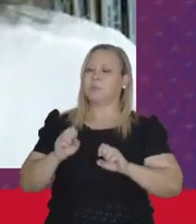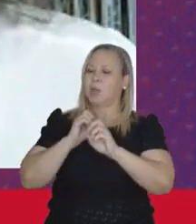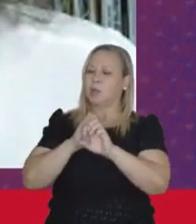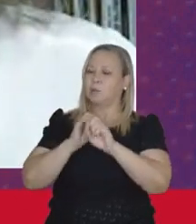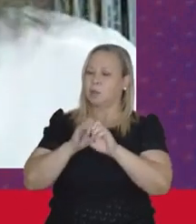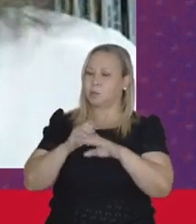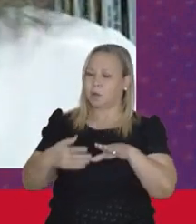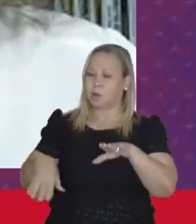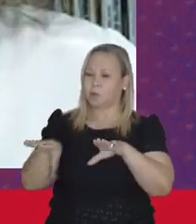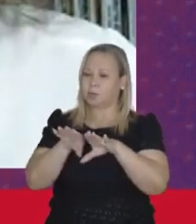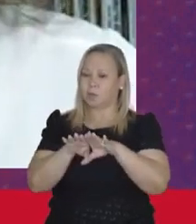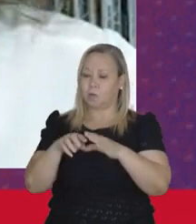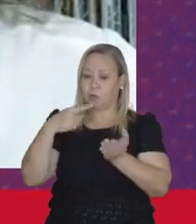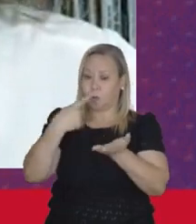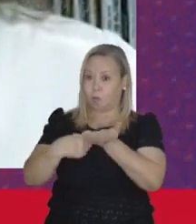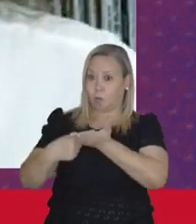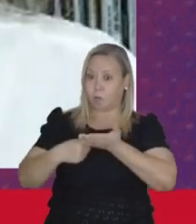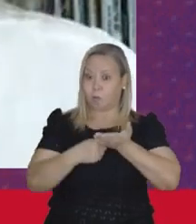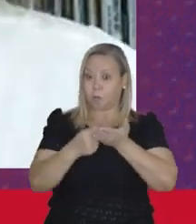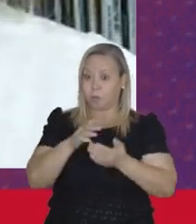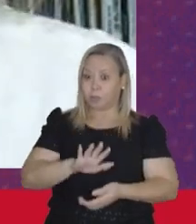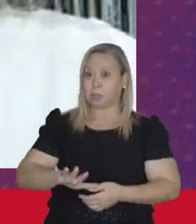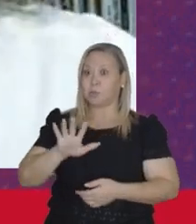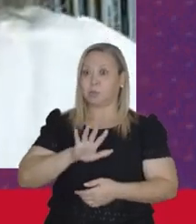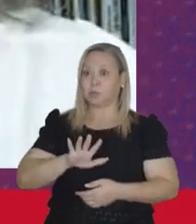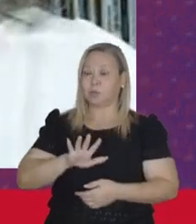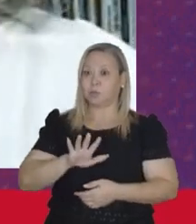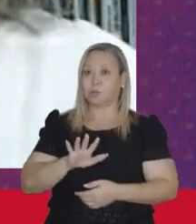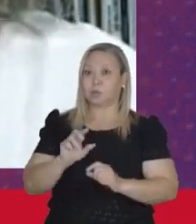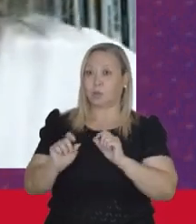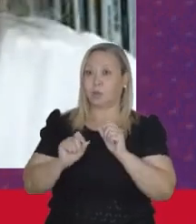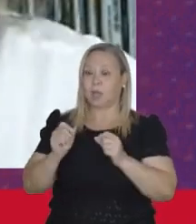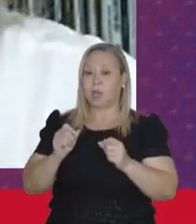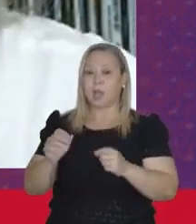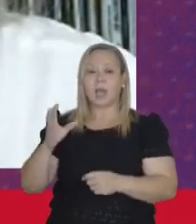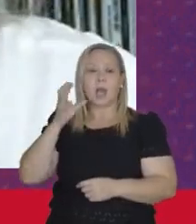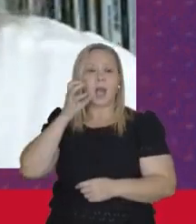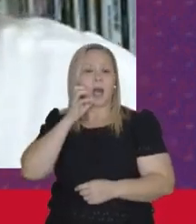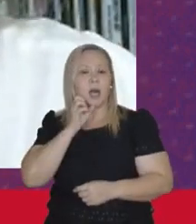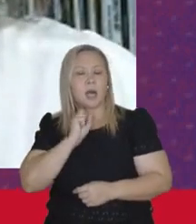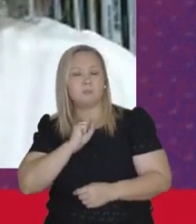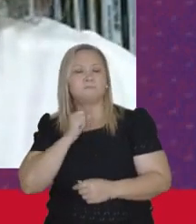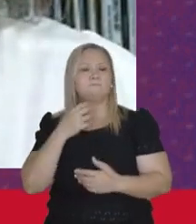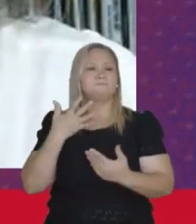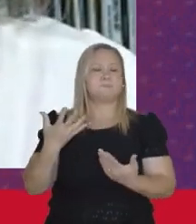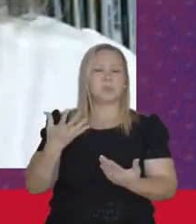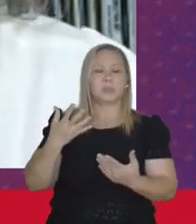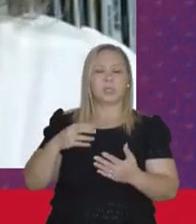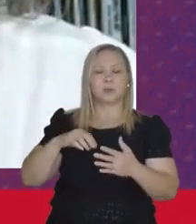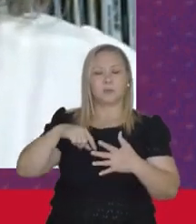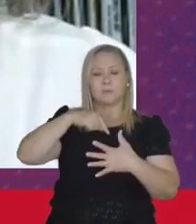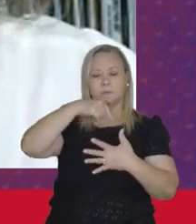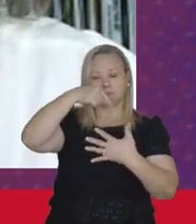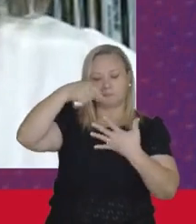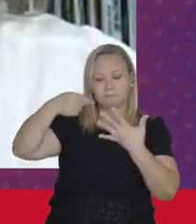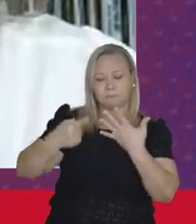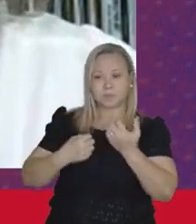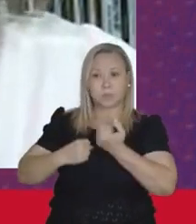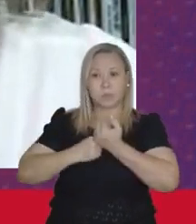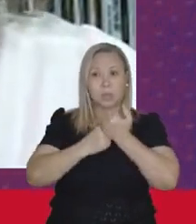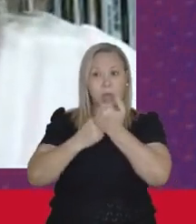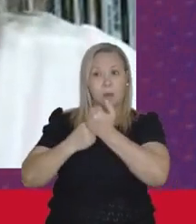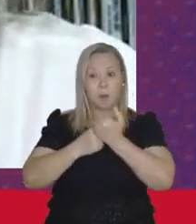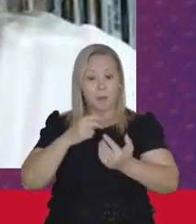o compromisso dos Estados-partes em adotar todas as medidas de apoio para